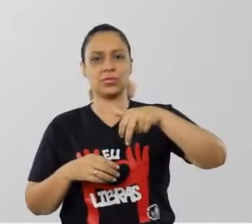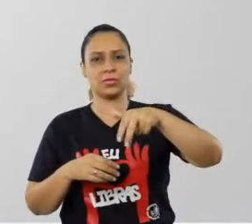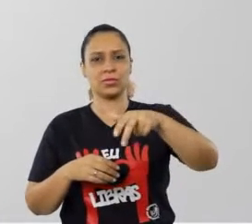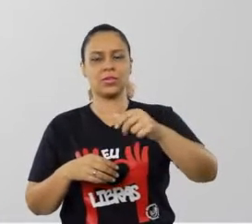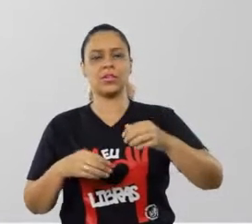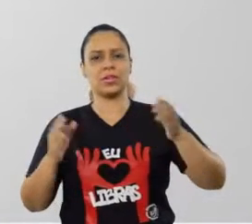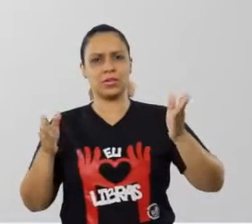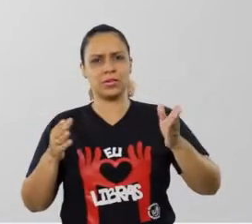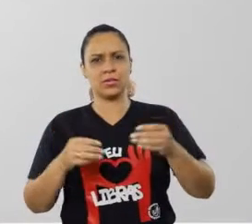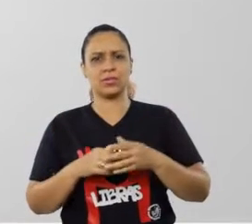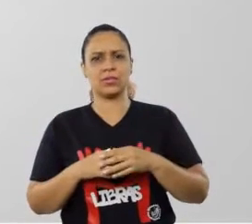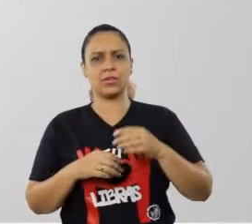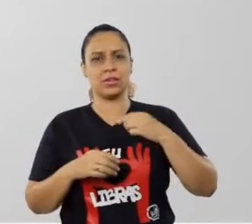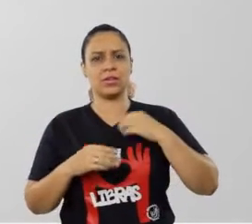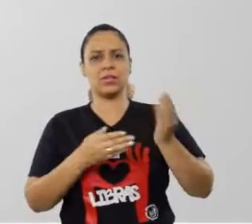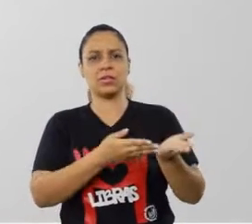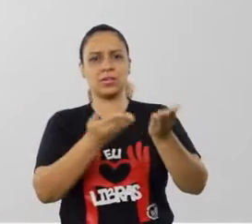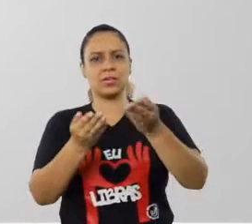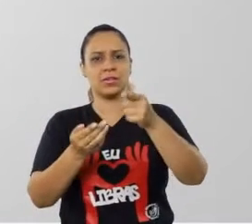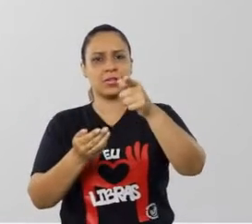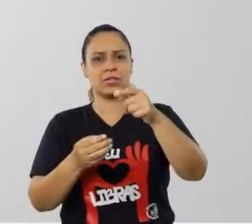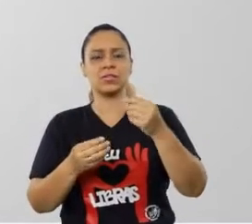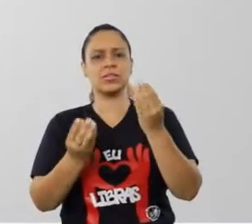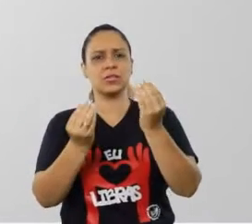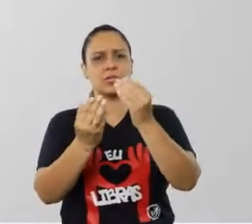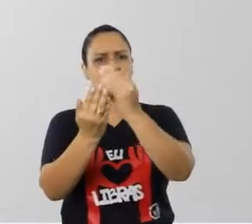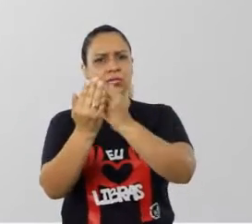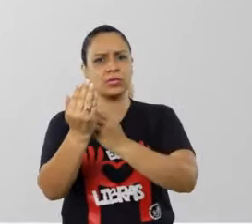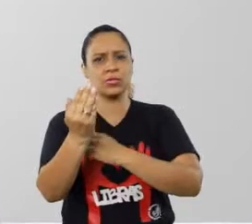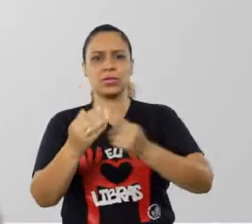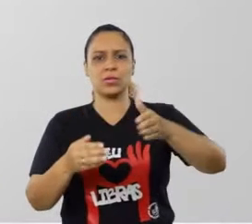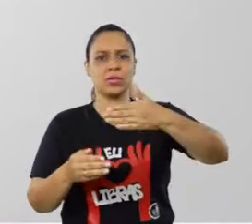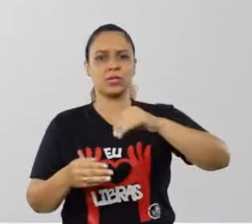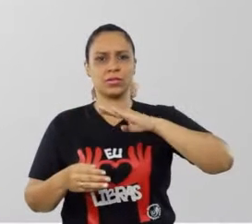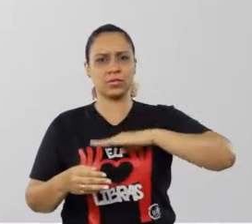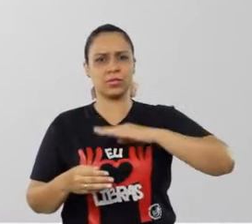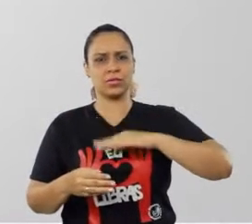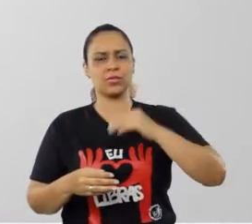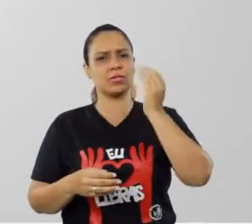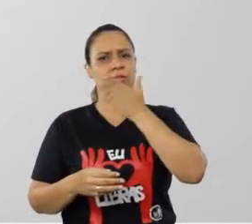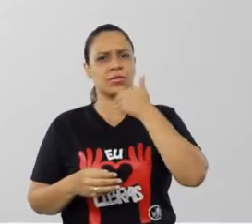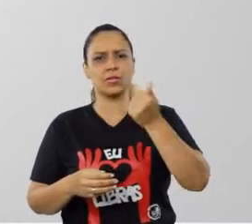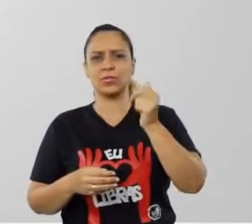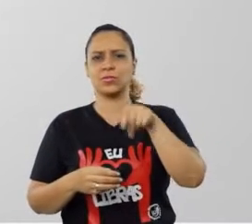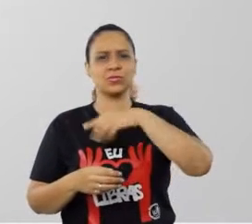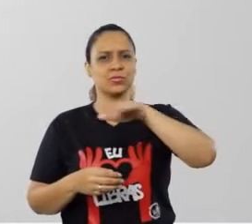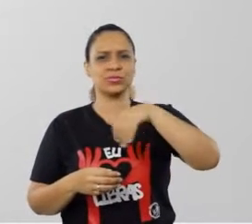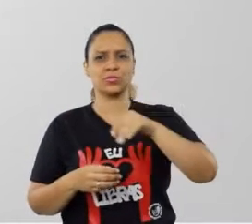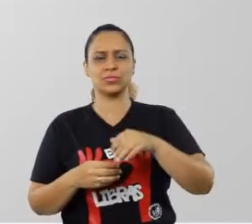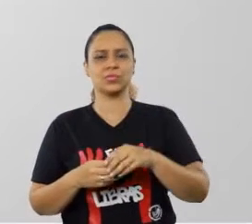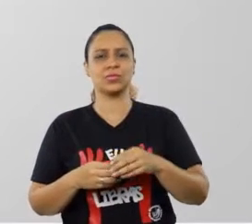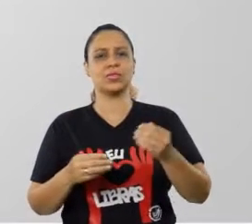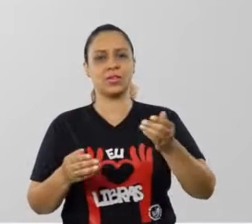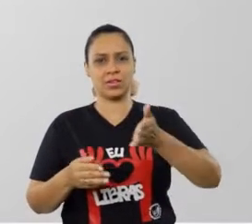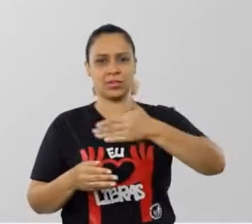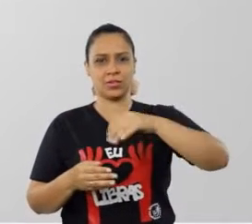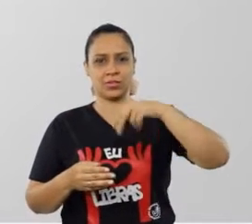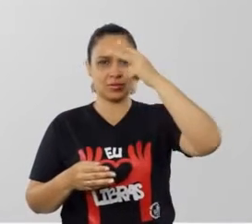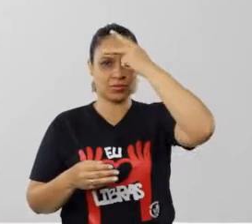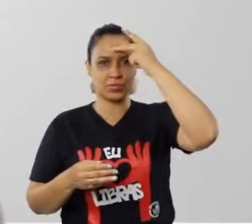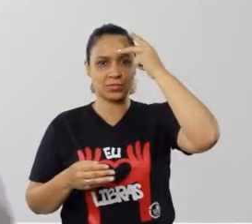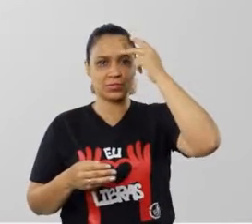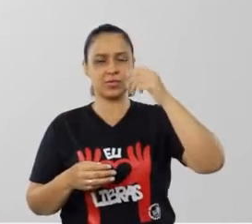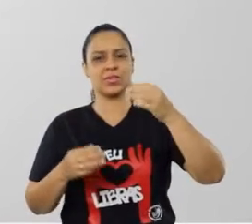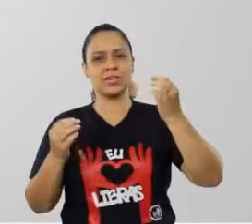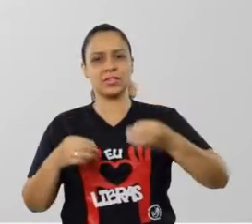apresentei a vocês e propostas para que a nossa cidade supere as dificuldades e que a nossa população seja tratada com